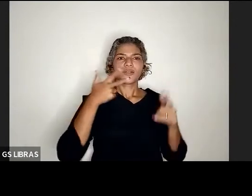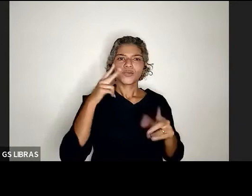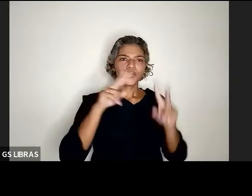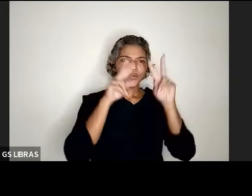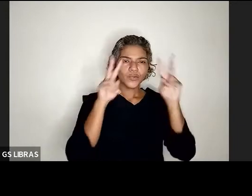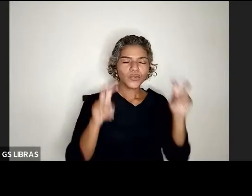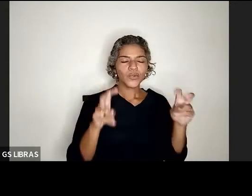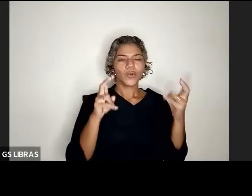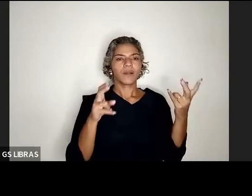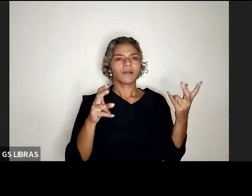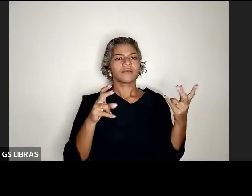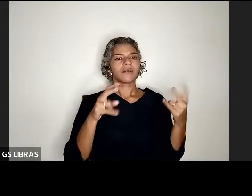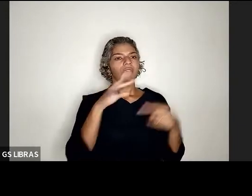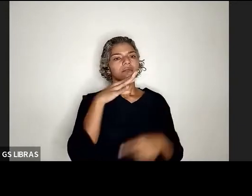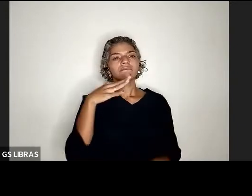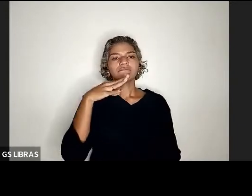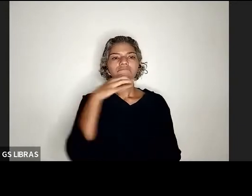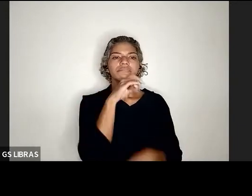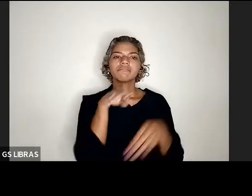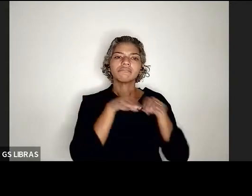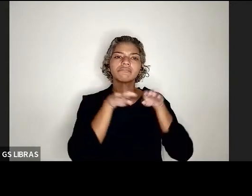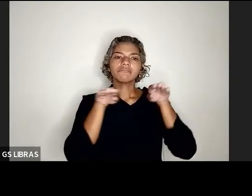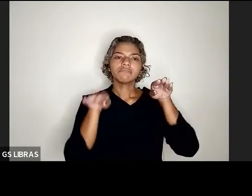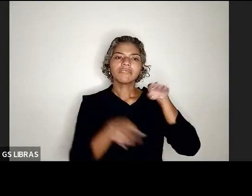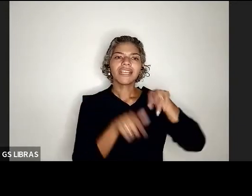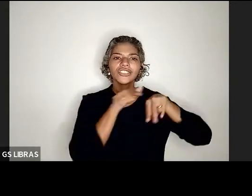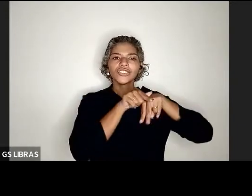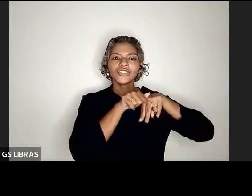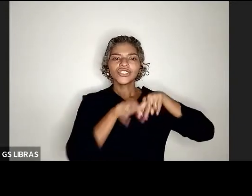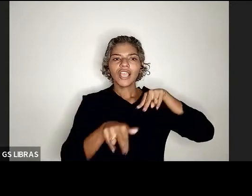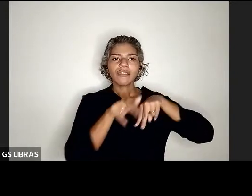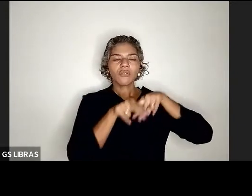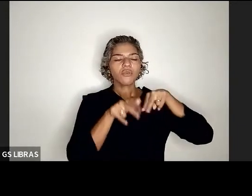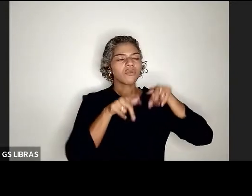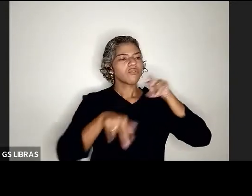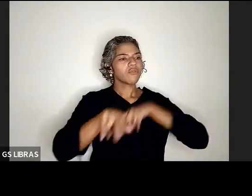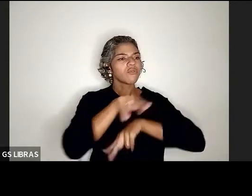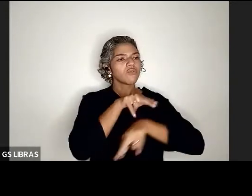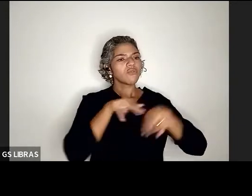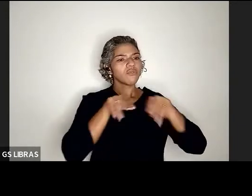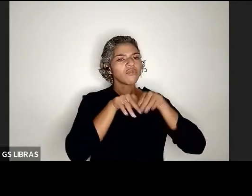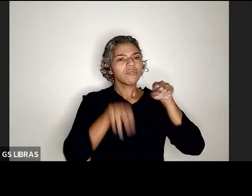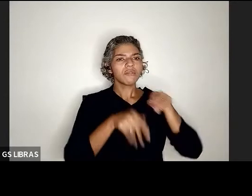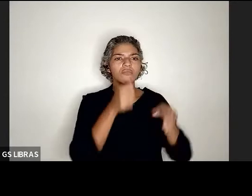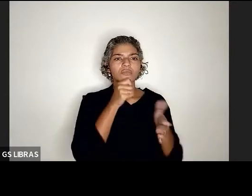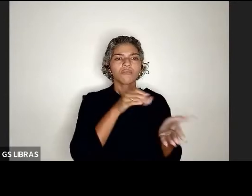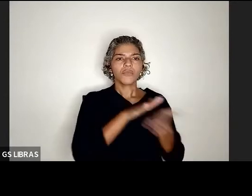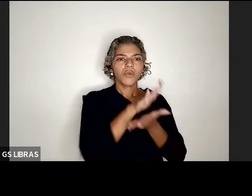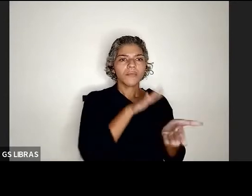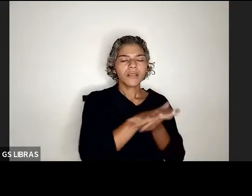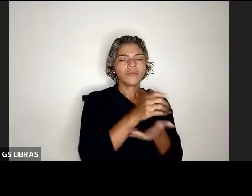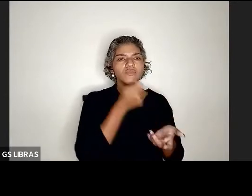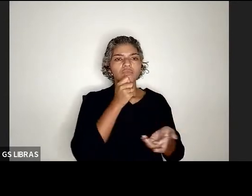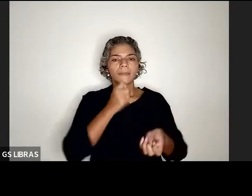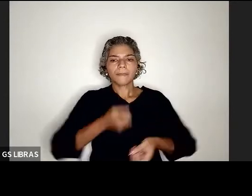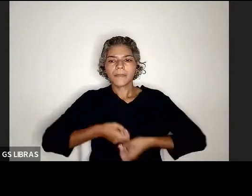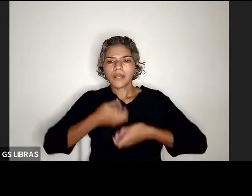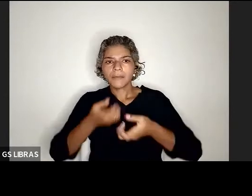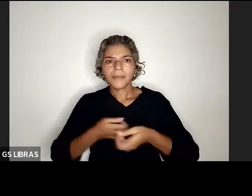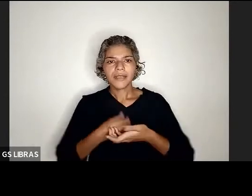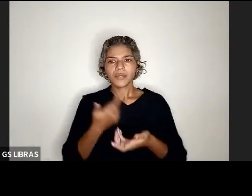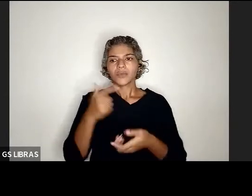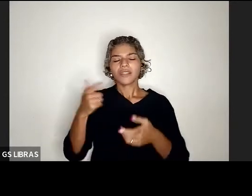perceber a desigualdade de gênero nesse âmbito, né, nas publicações, na produção, nos cargos,